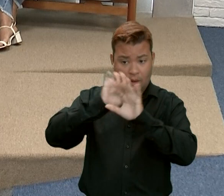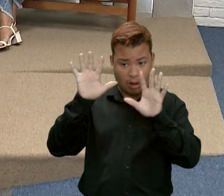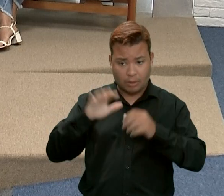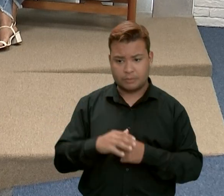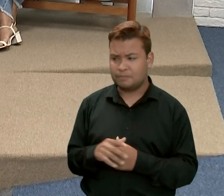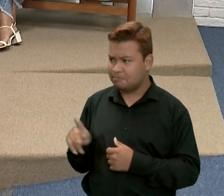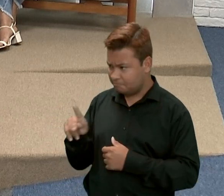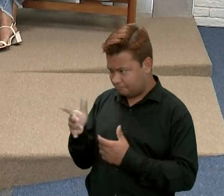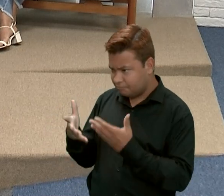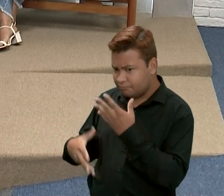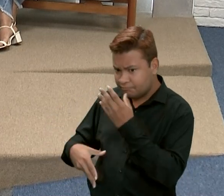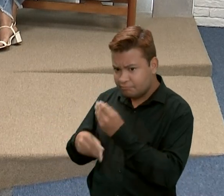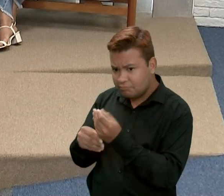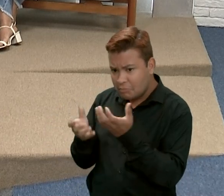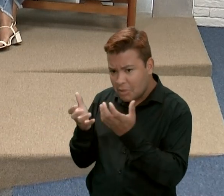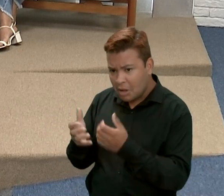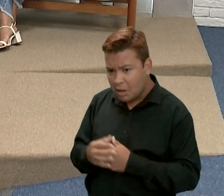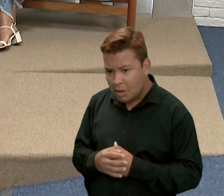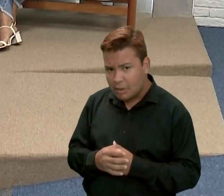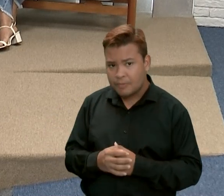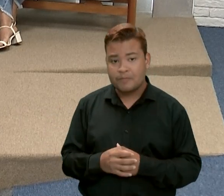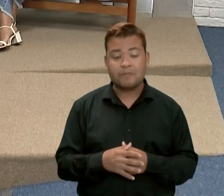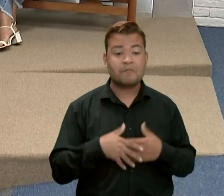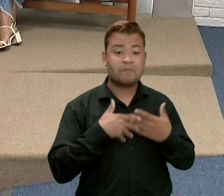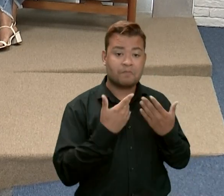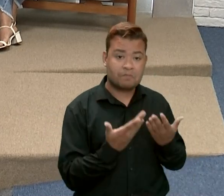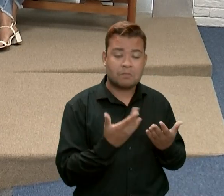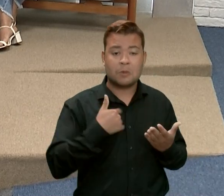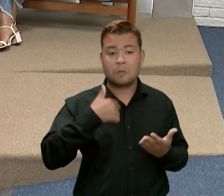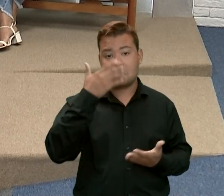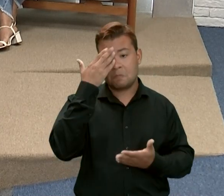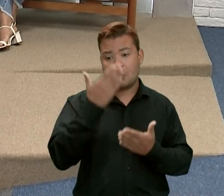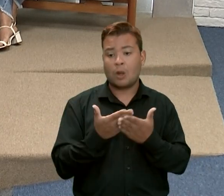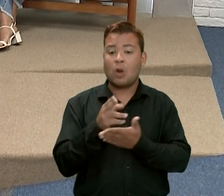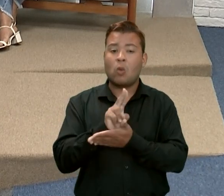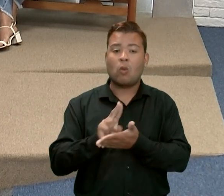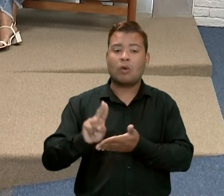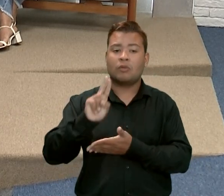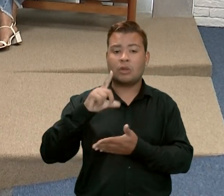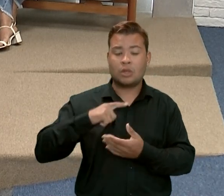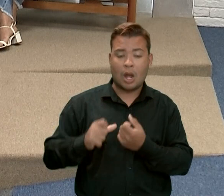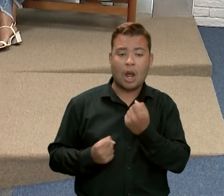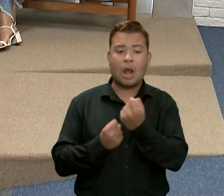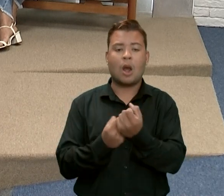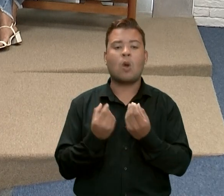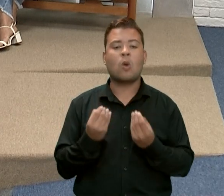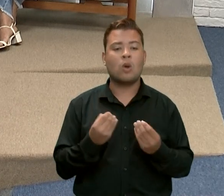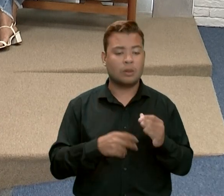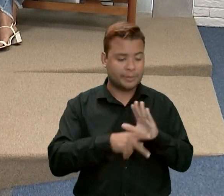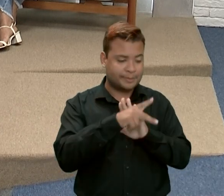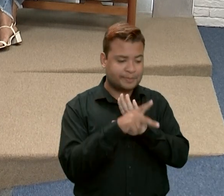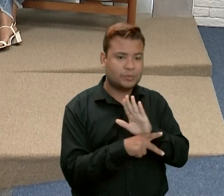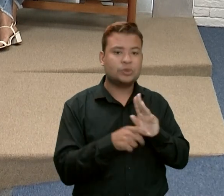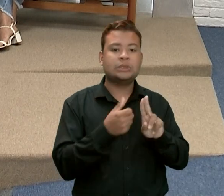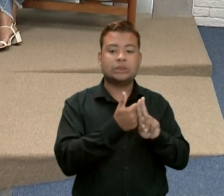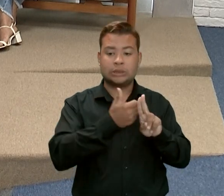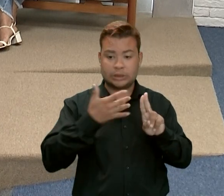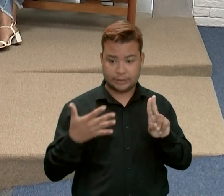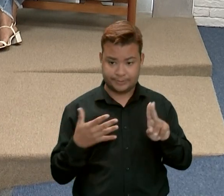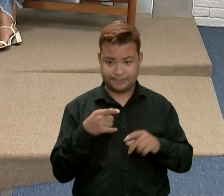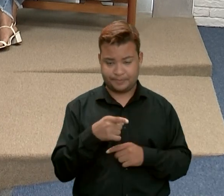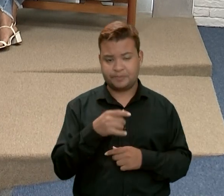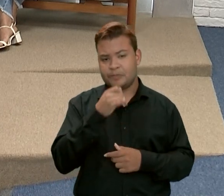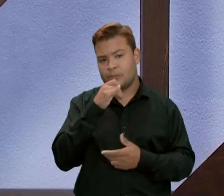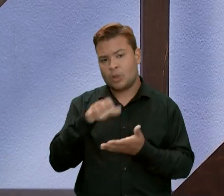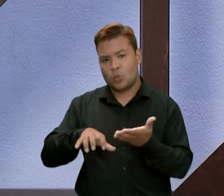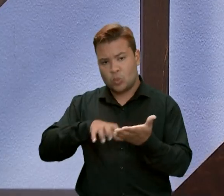complementar? Então, eu acho que a universidade ela contribui quando ela tem os projetos de extensão, né? E o Núcleo de